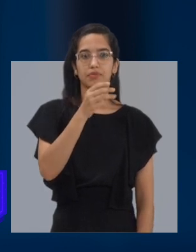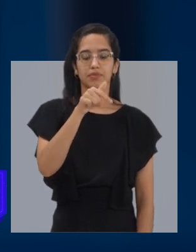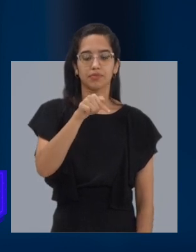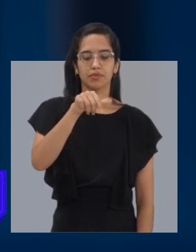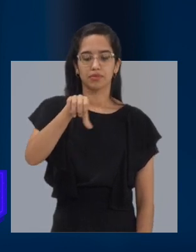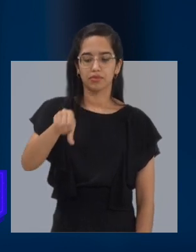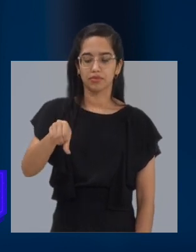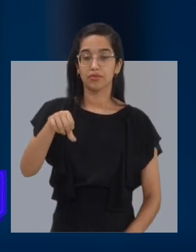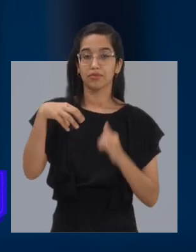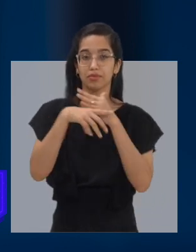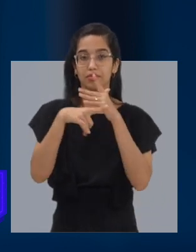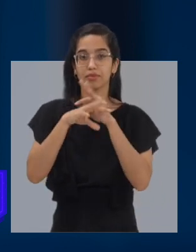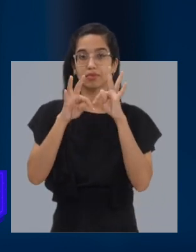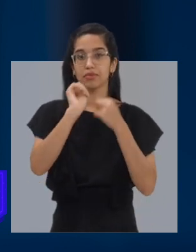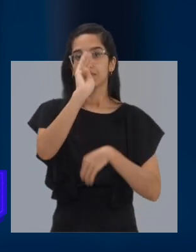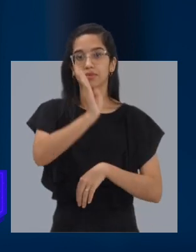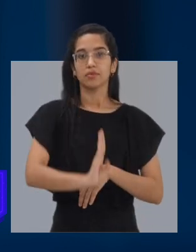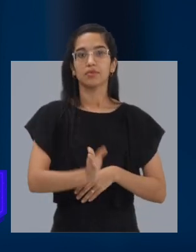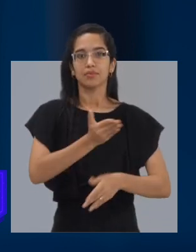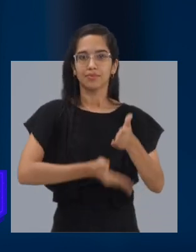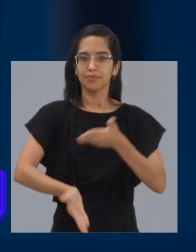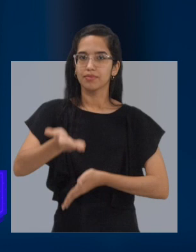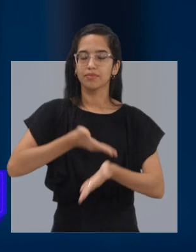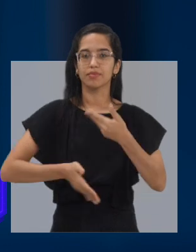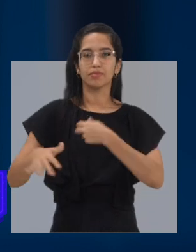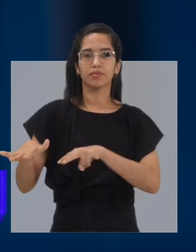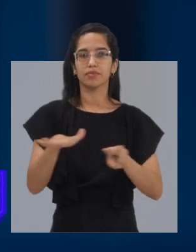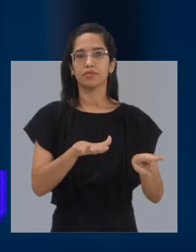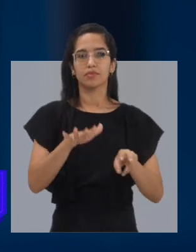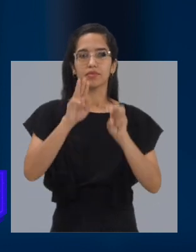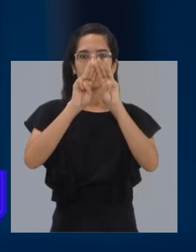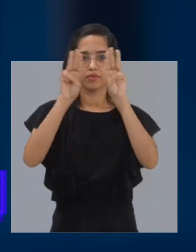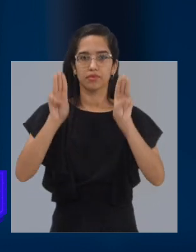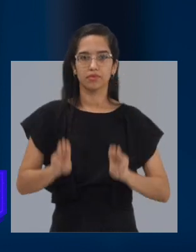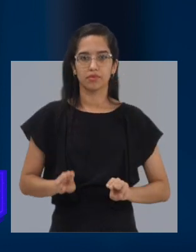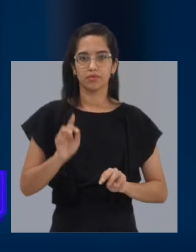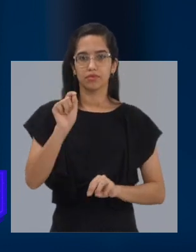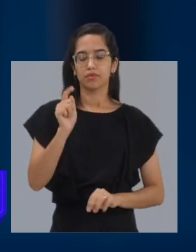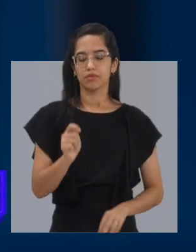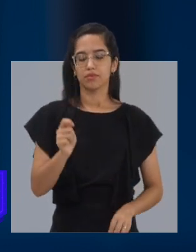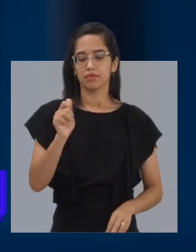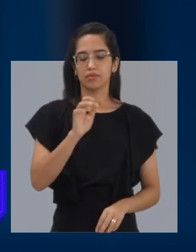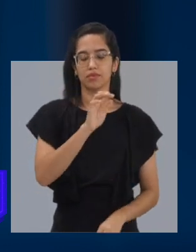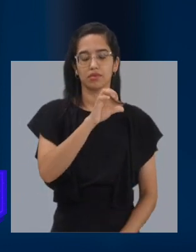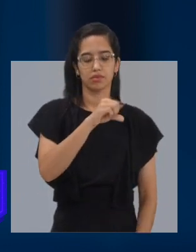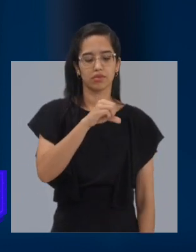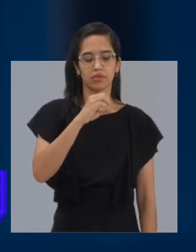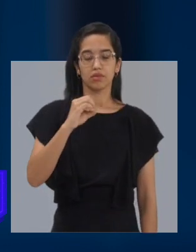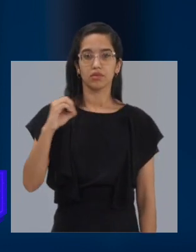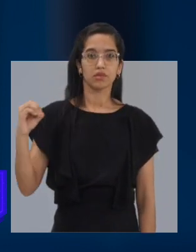cidades aqui no Brasil que estão envolvidas com essa Semana Nacional do Museu. São quase 900